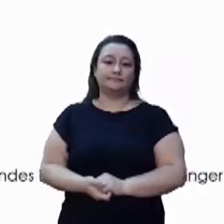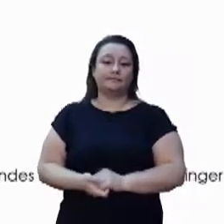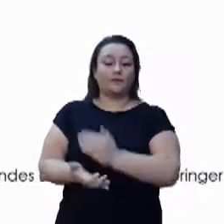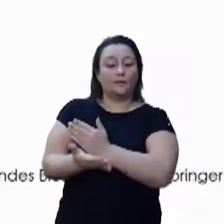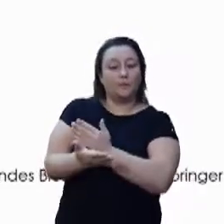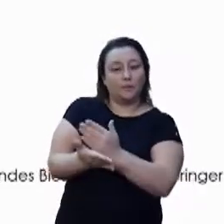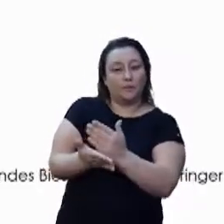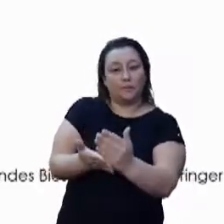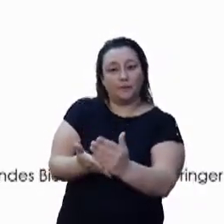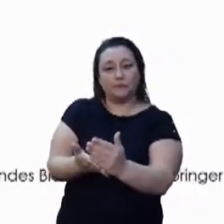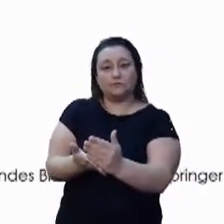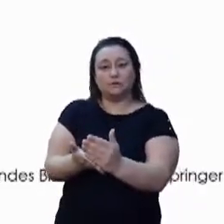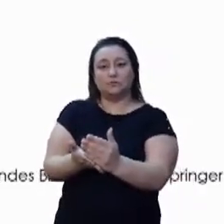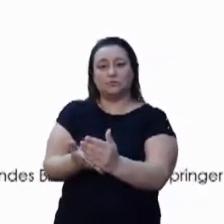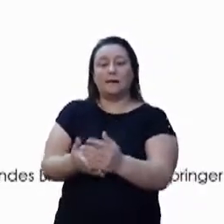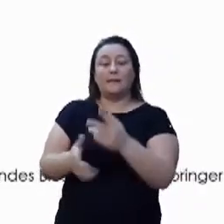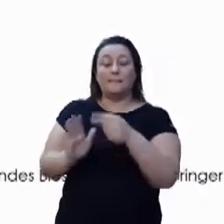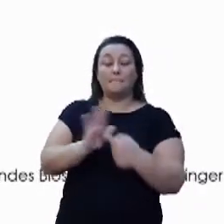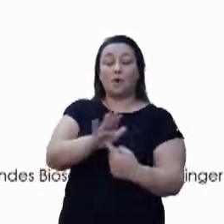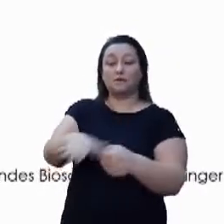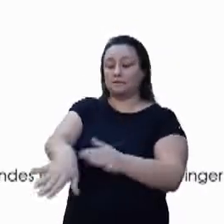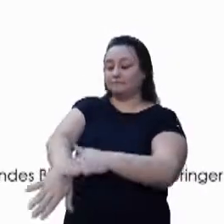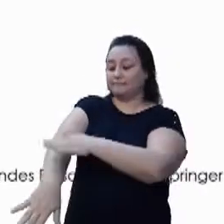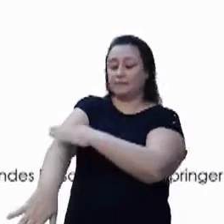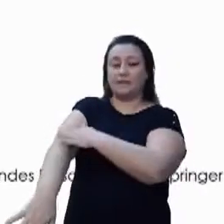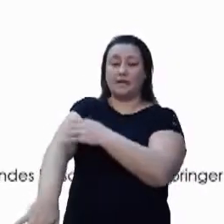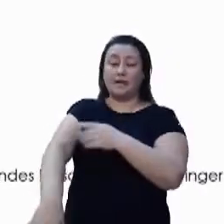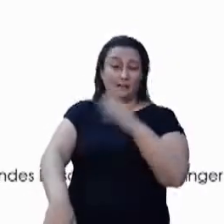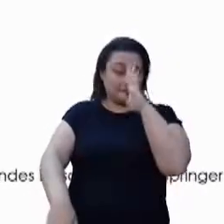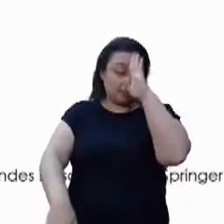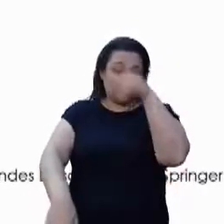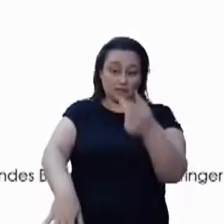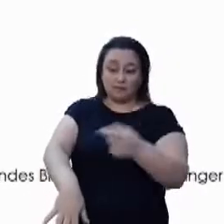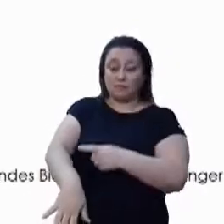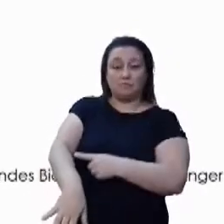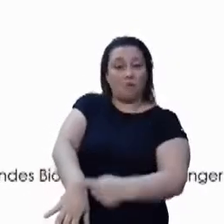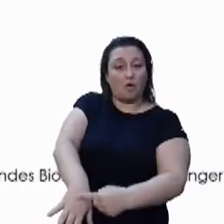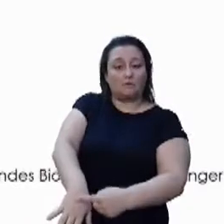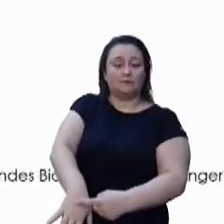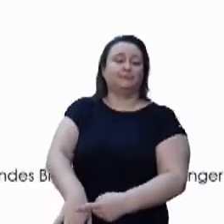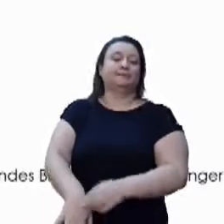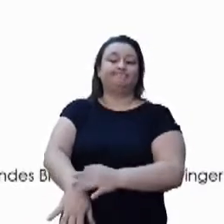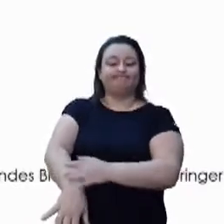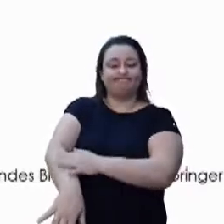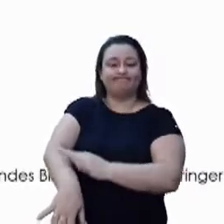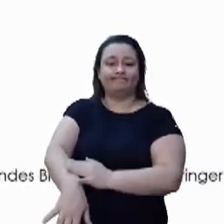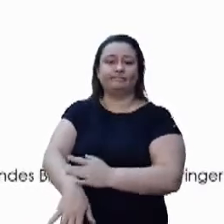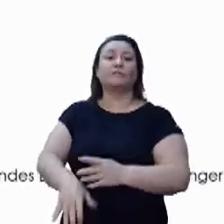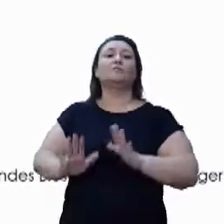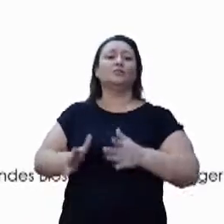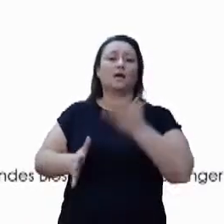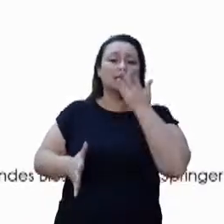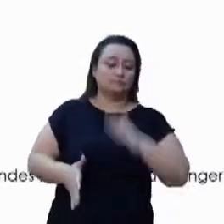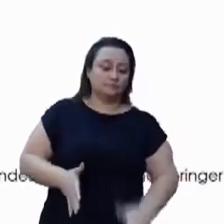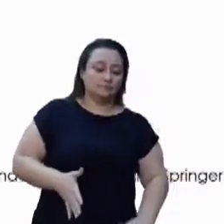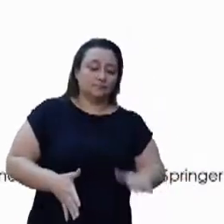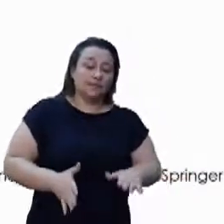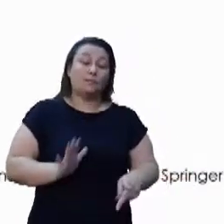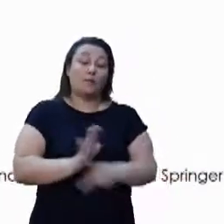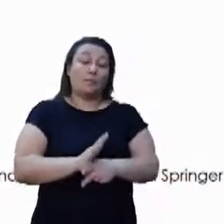inicialmente, então, as manifestações cutâneas são as mais precoces, a ictiose pode estar presente já desde o período